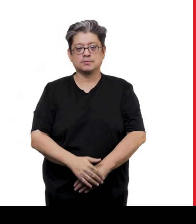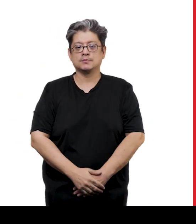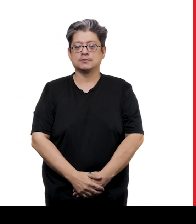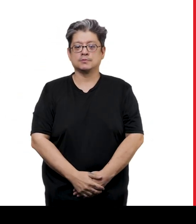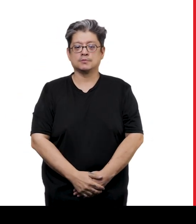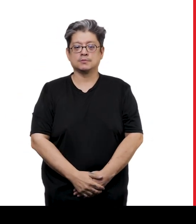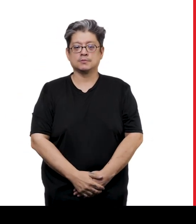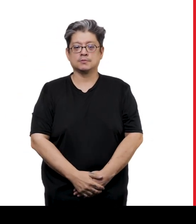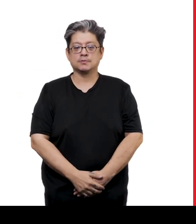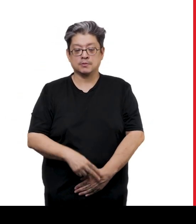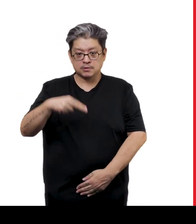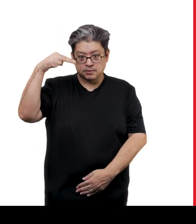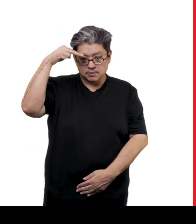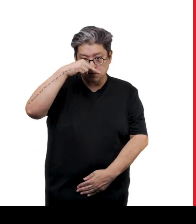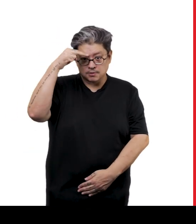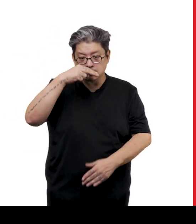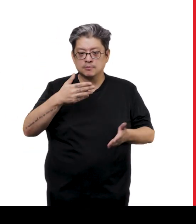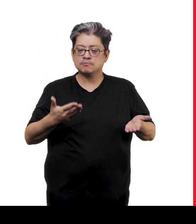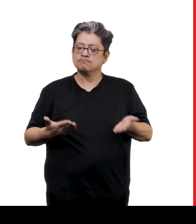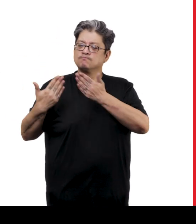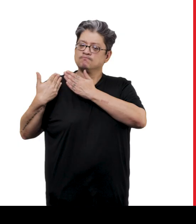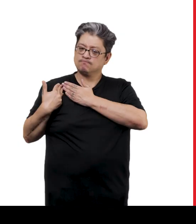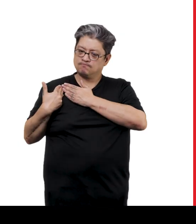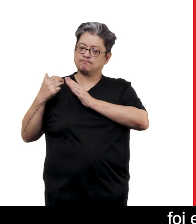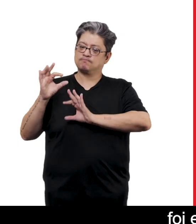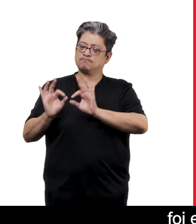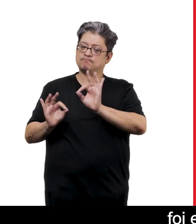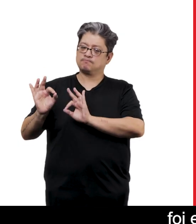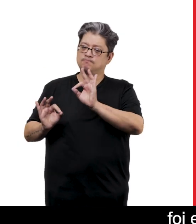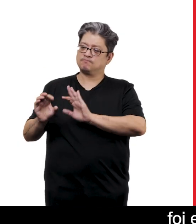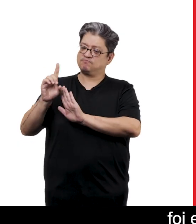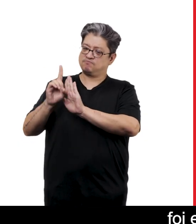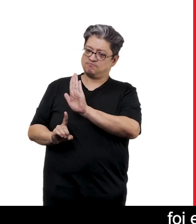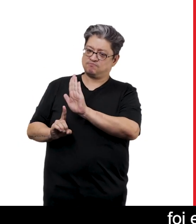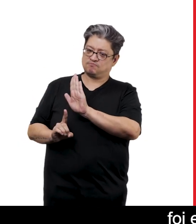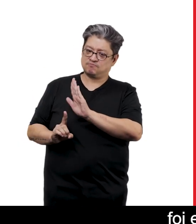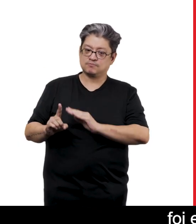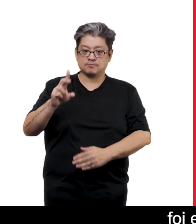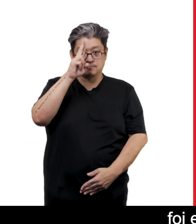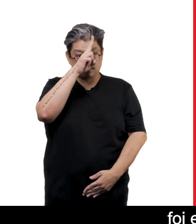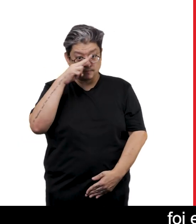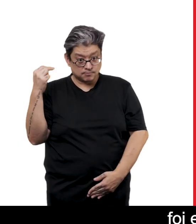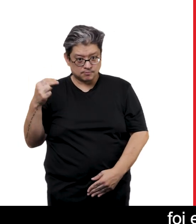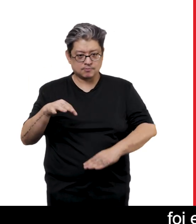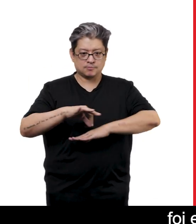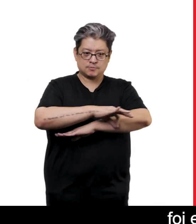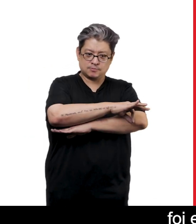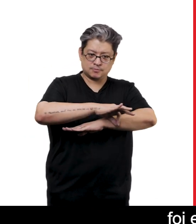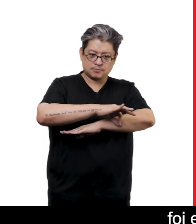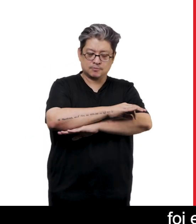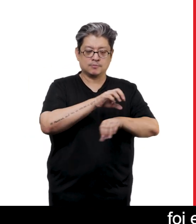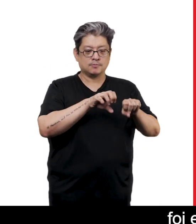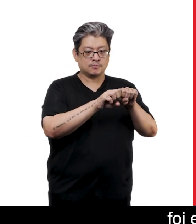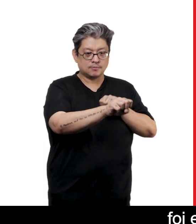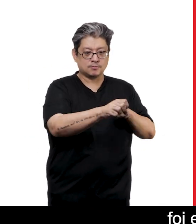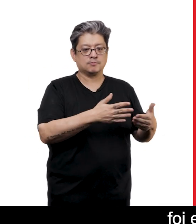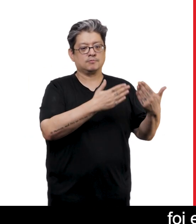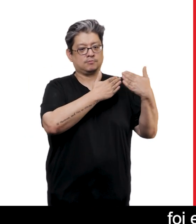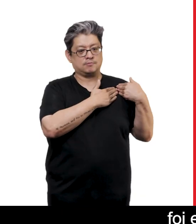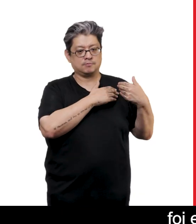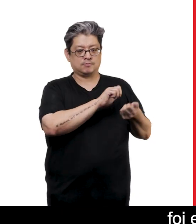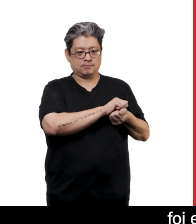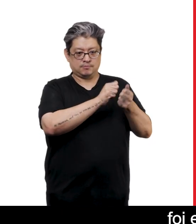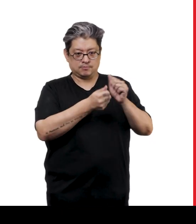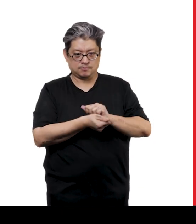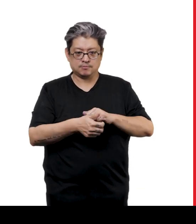sua direção e Lina, arquiteta de formação, foi encarregada de adaptar o espaço e criar soluções para instalar